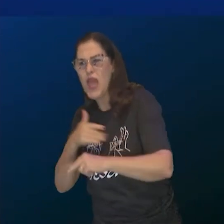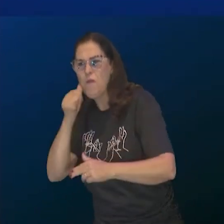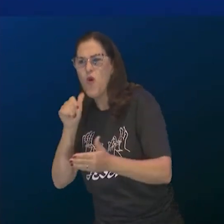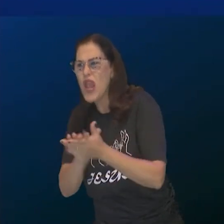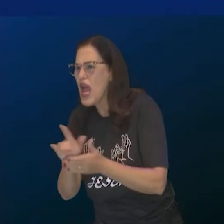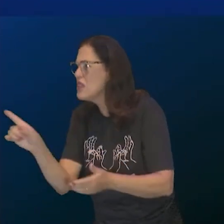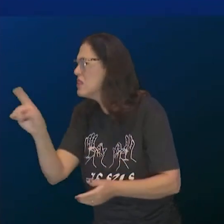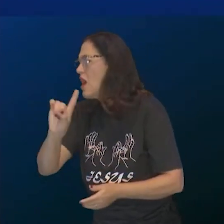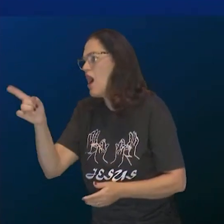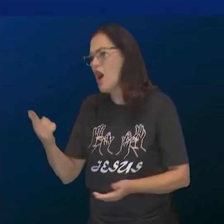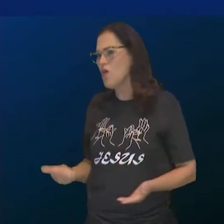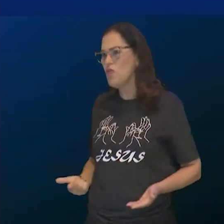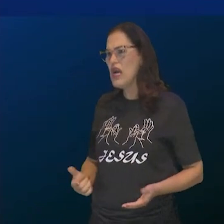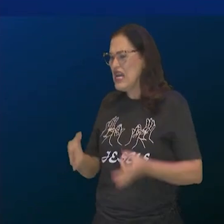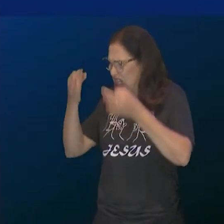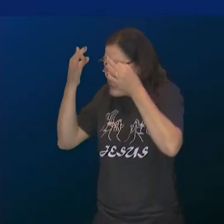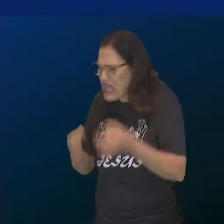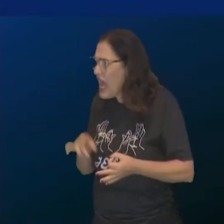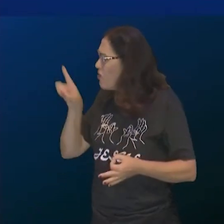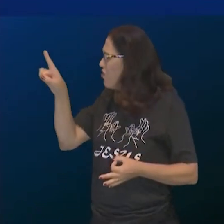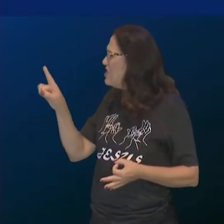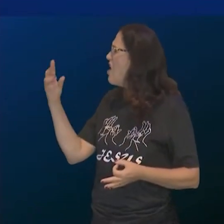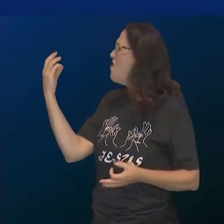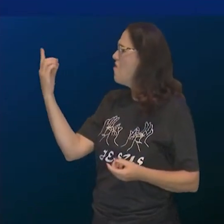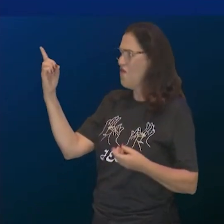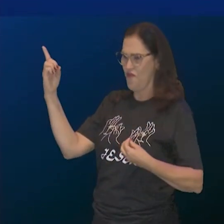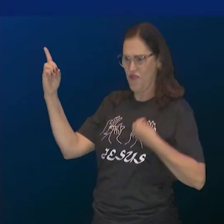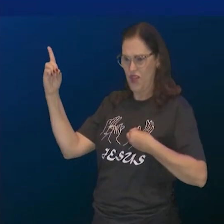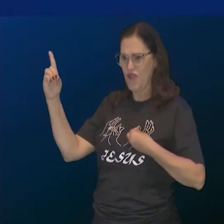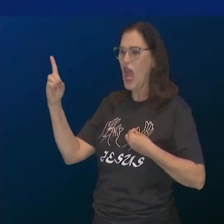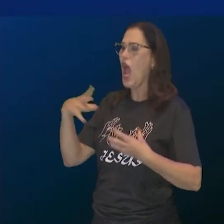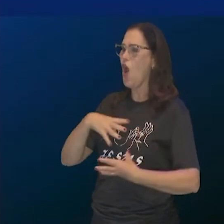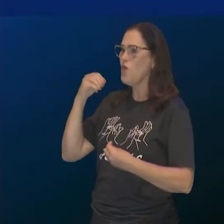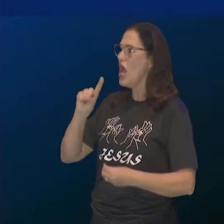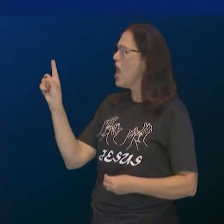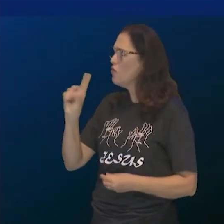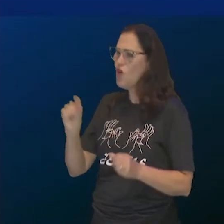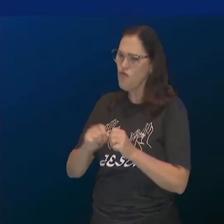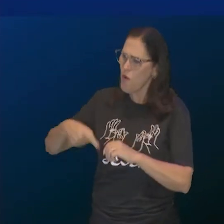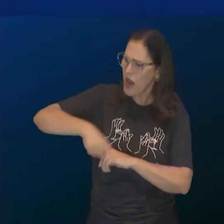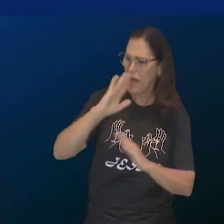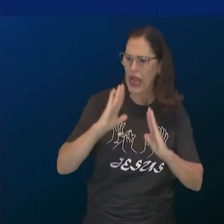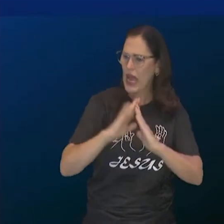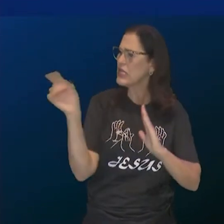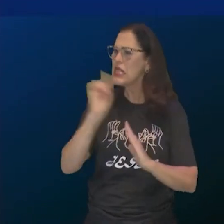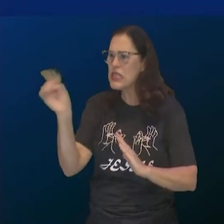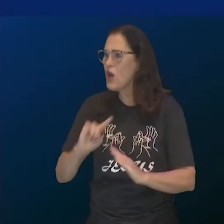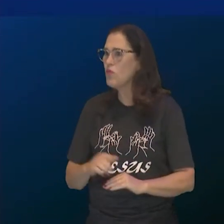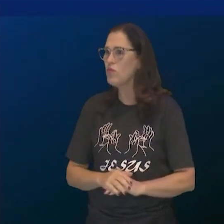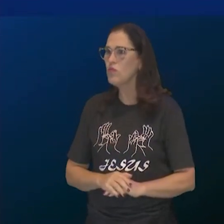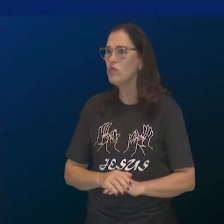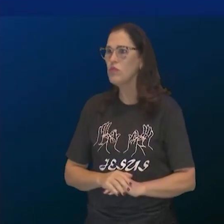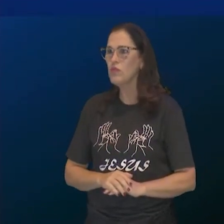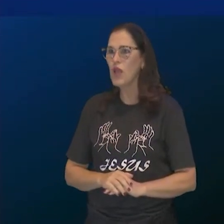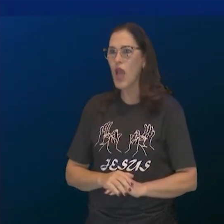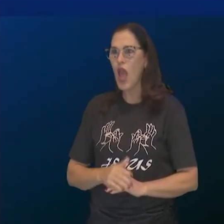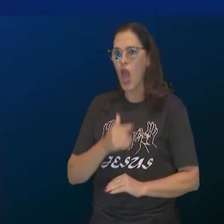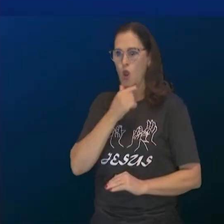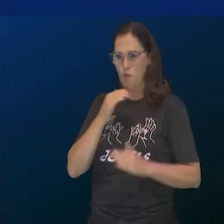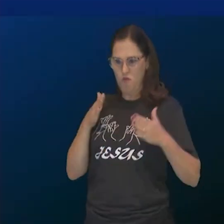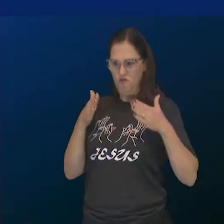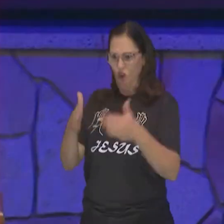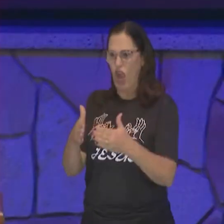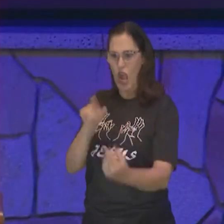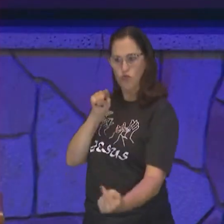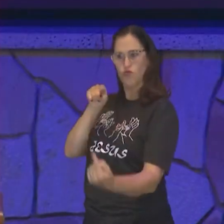mulher, tão certo como tu vives e como vive a tua alma, que eu não farei tal coisa. Era um homem focado na sua